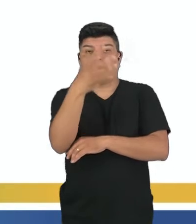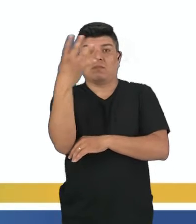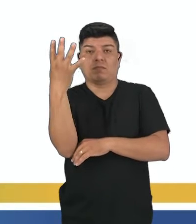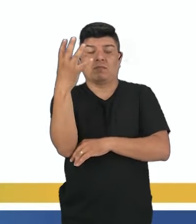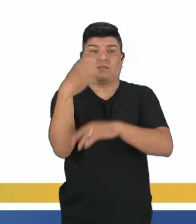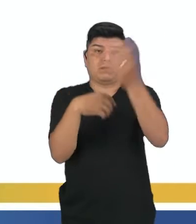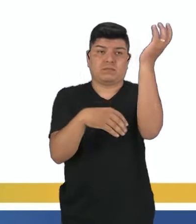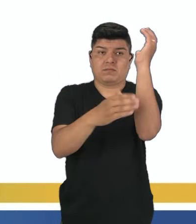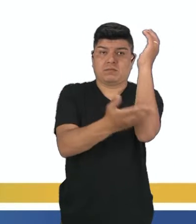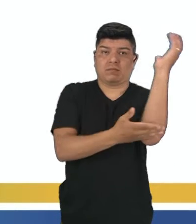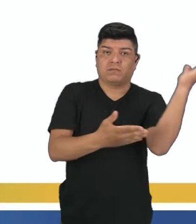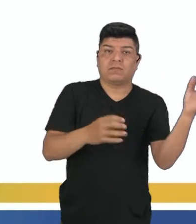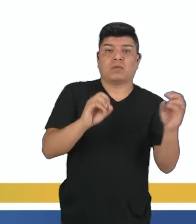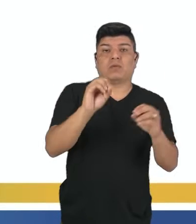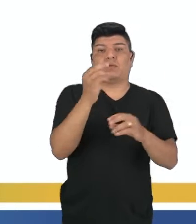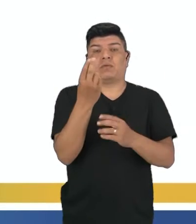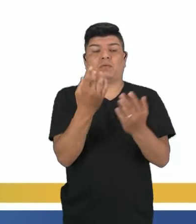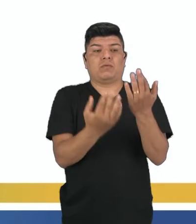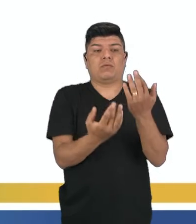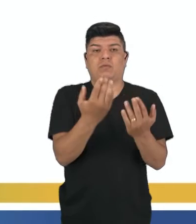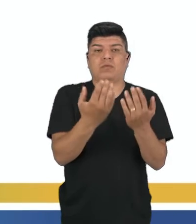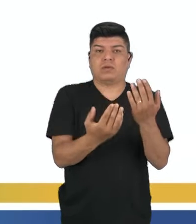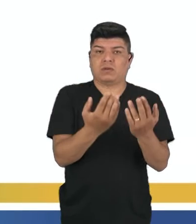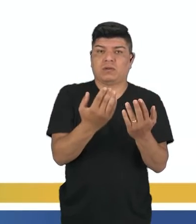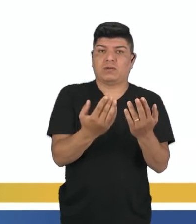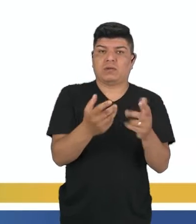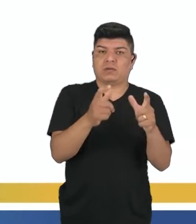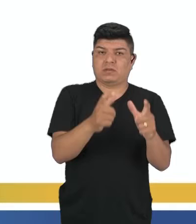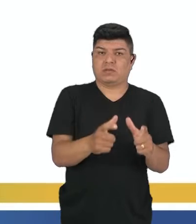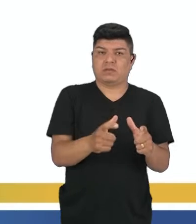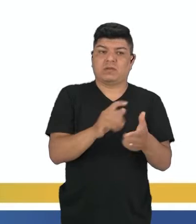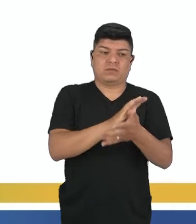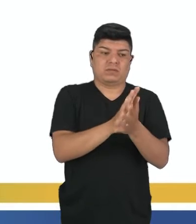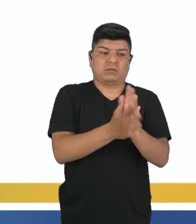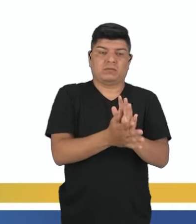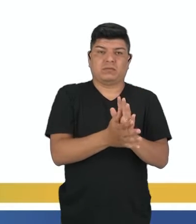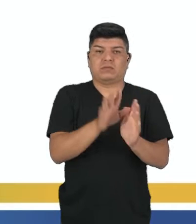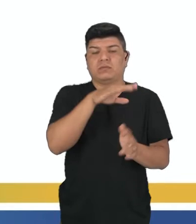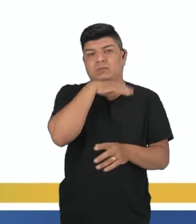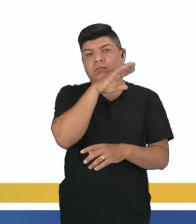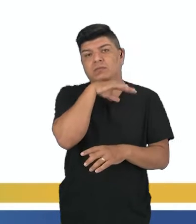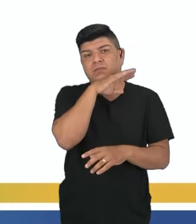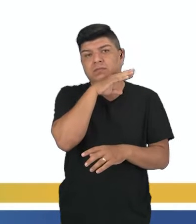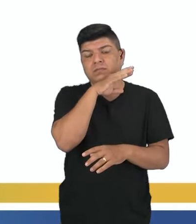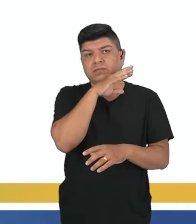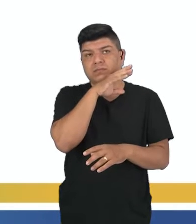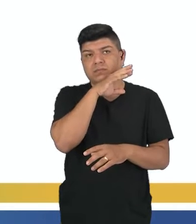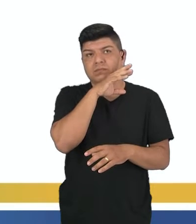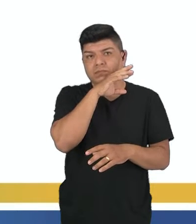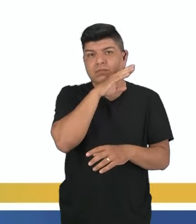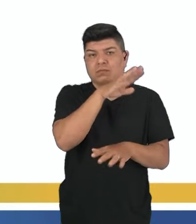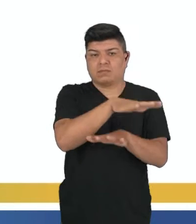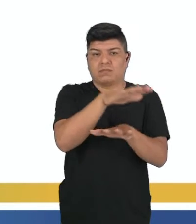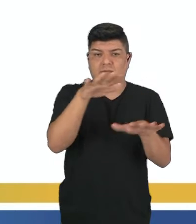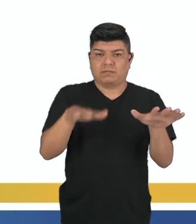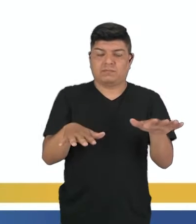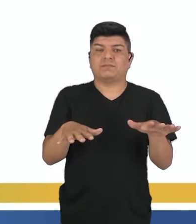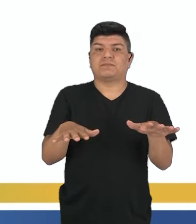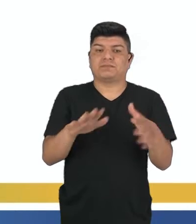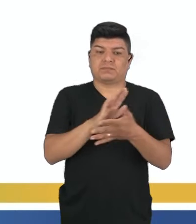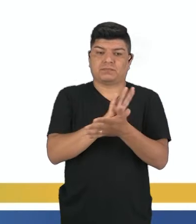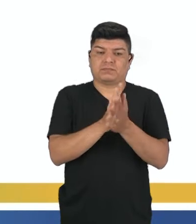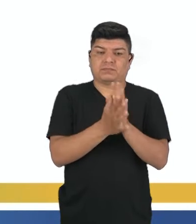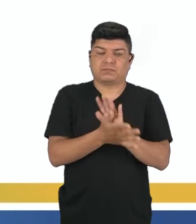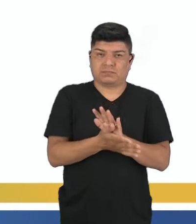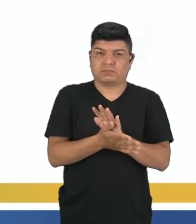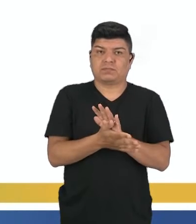de árvores ou queima aquele ambiente, nós estamos matando aqueles animais, nós estamos matando aquele bioma, nós estamos